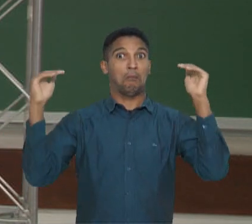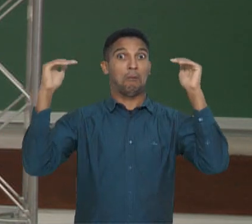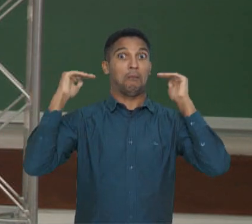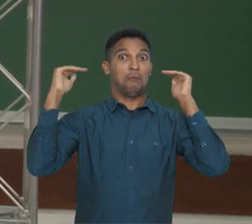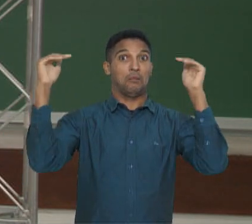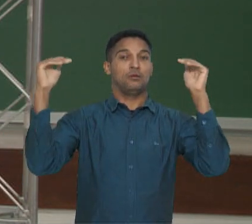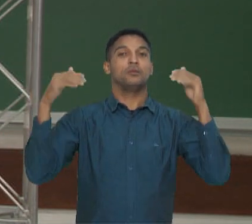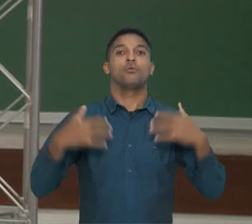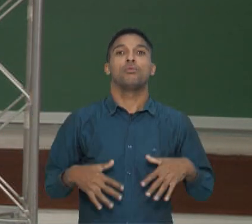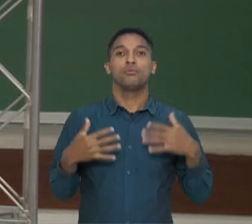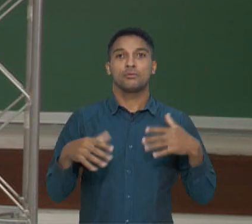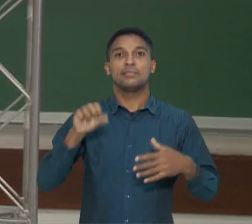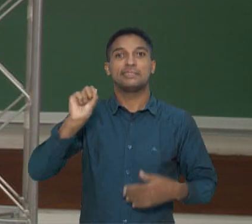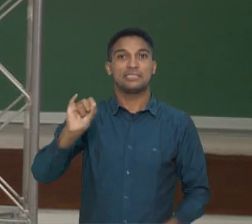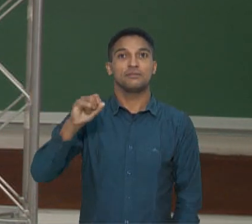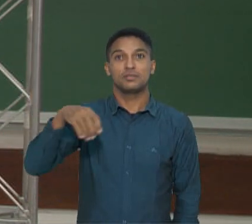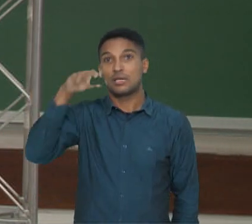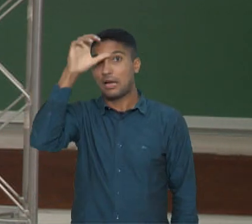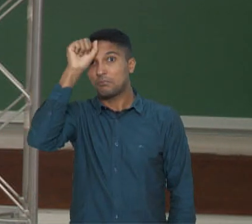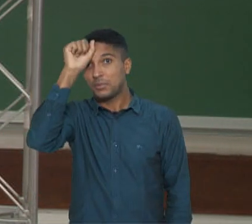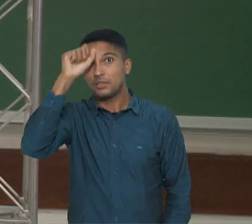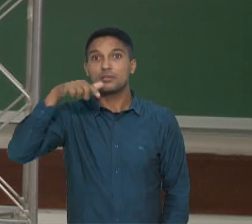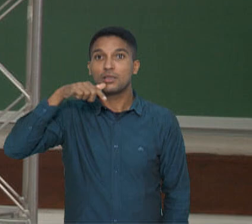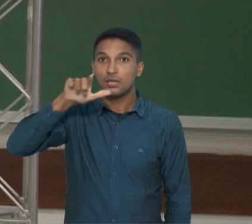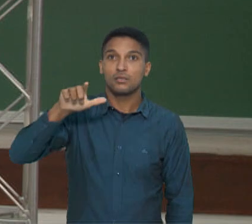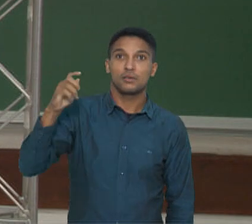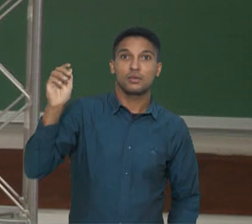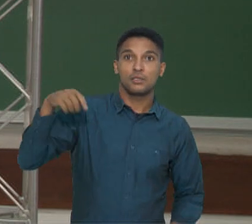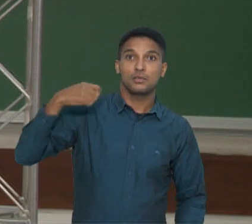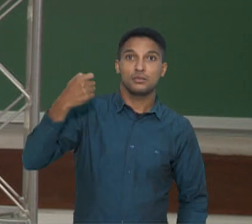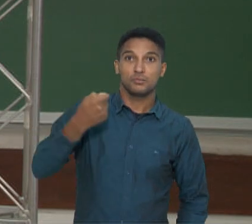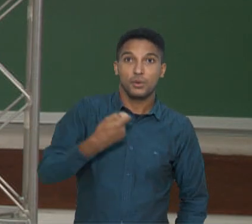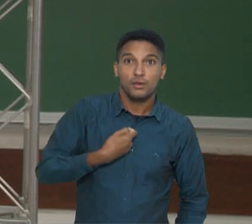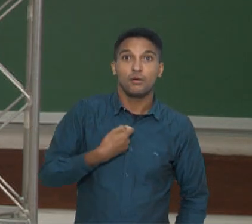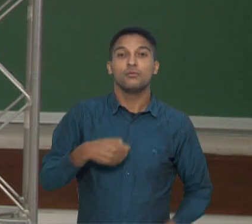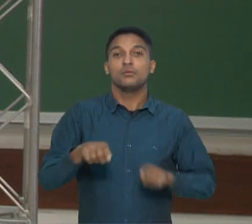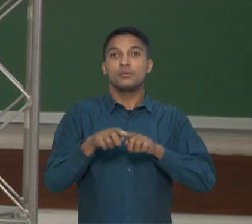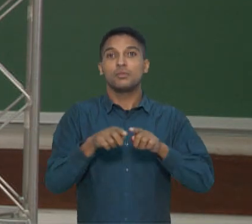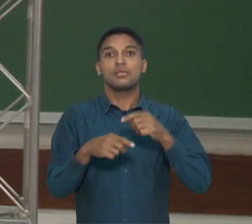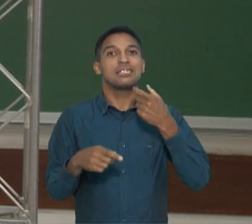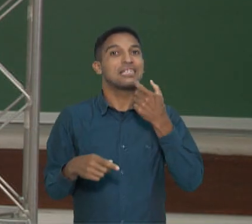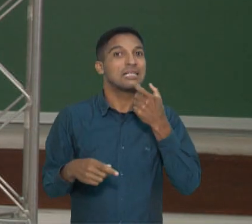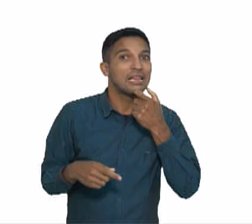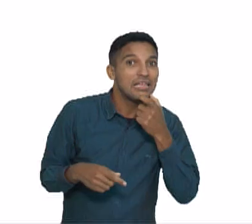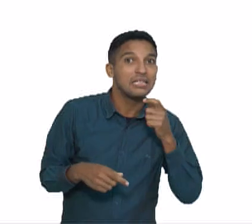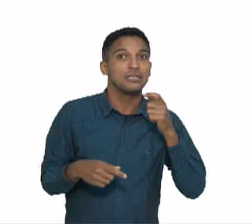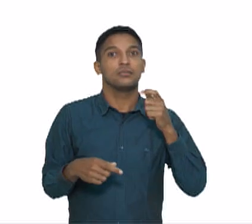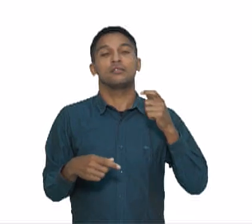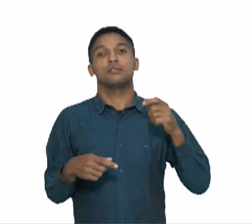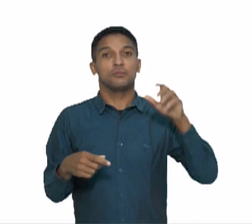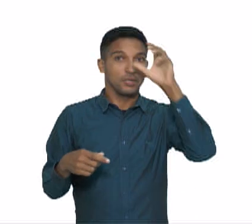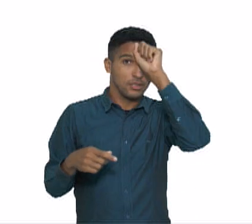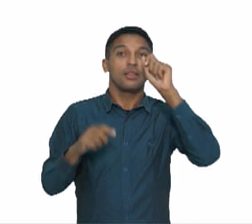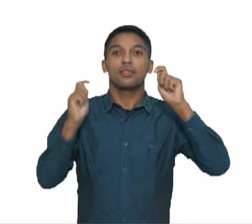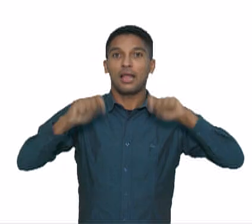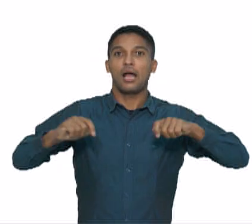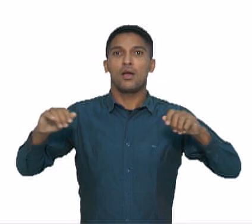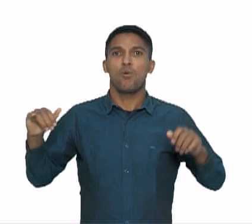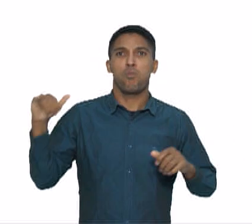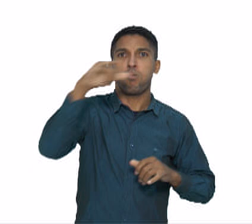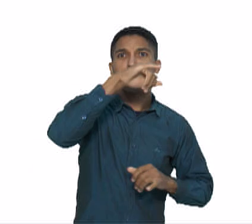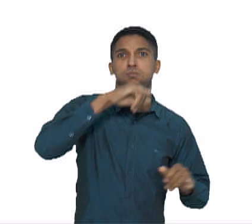consegue viajar aí por todos os países seguramente, beleza? Atenção! Não